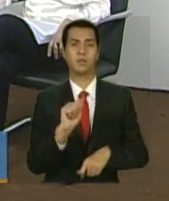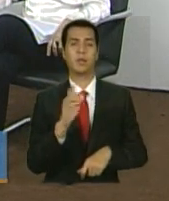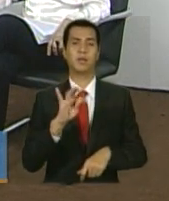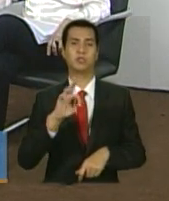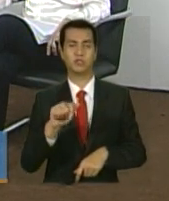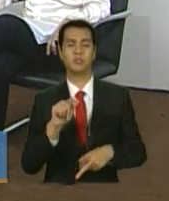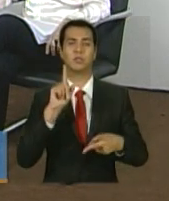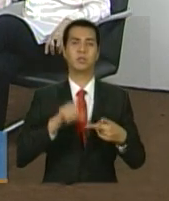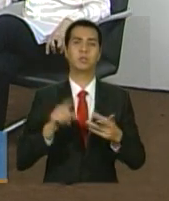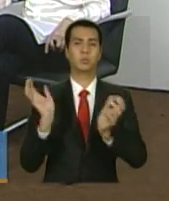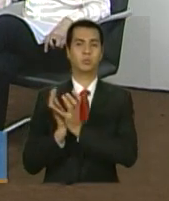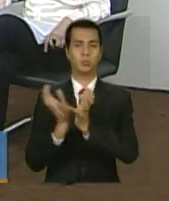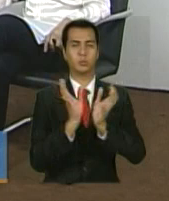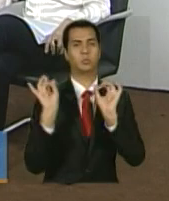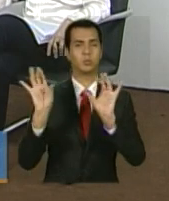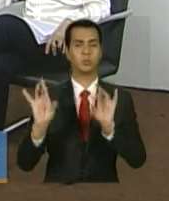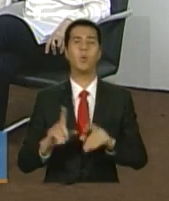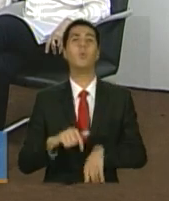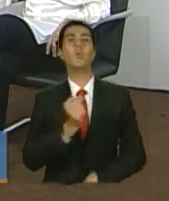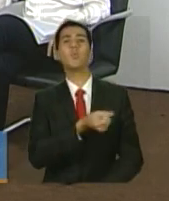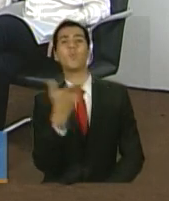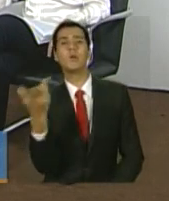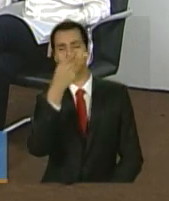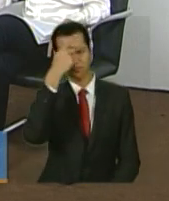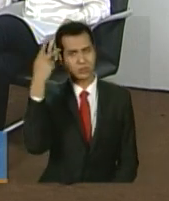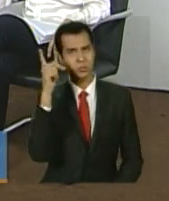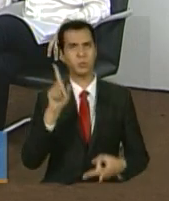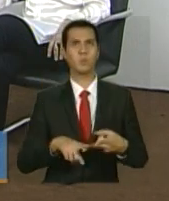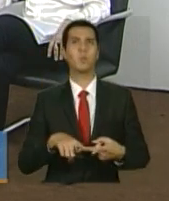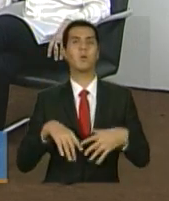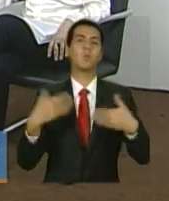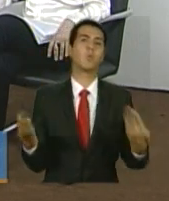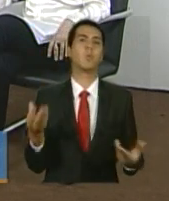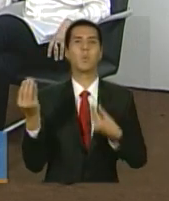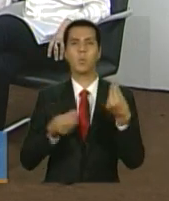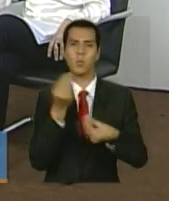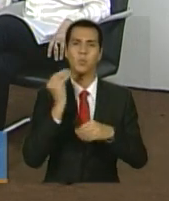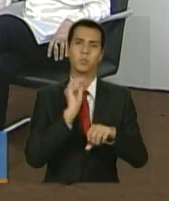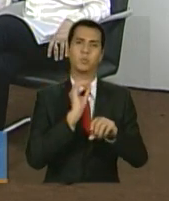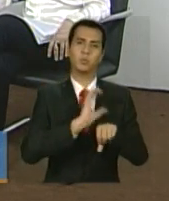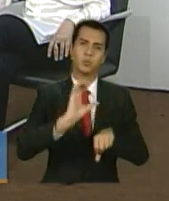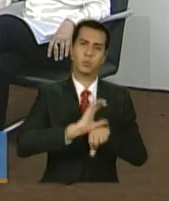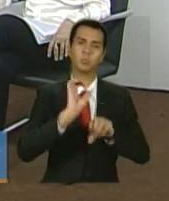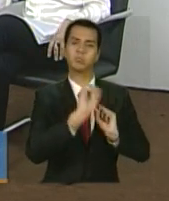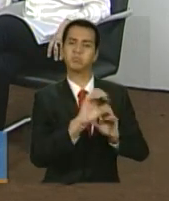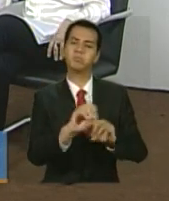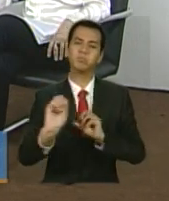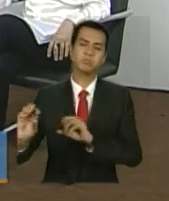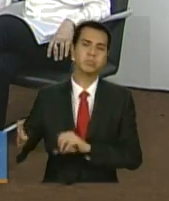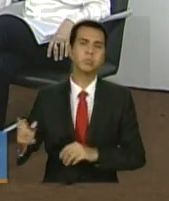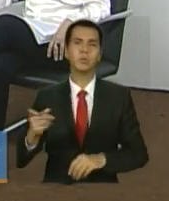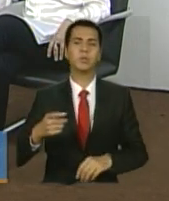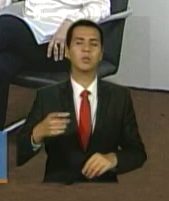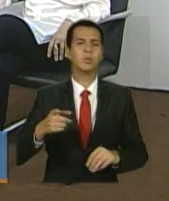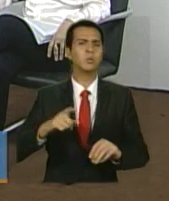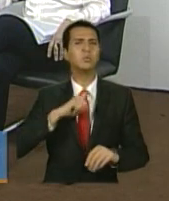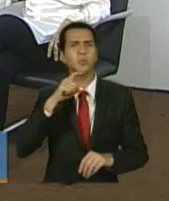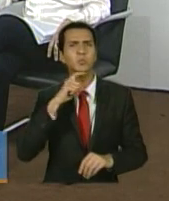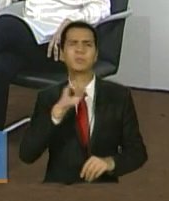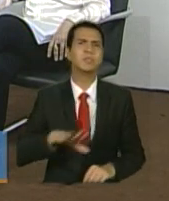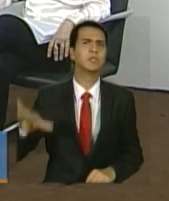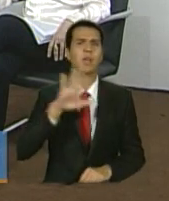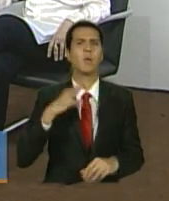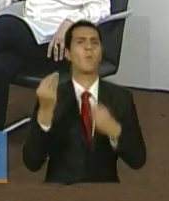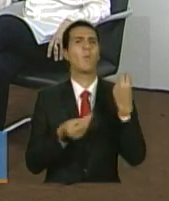os profissionais que serão capacitados, como serão capacitados, enfim. Ela tem uma dúvida geral sobre essa questão